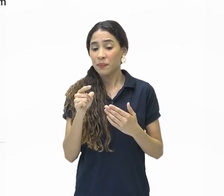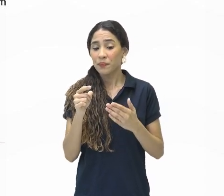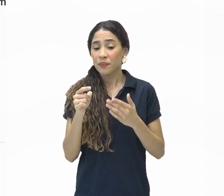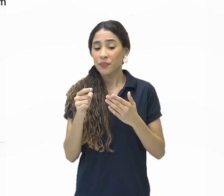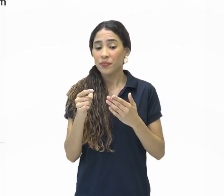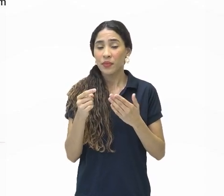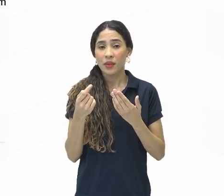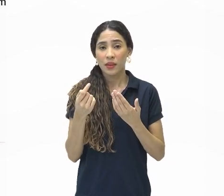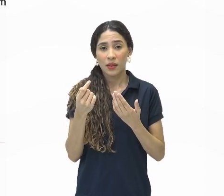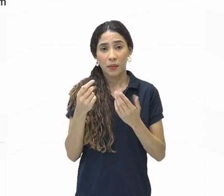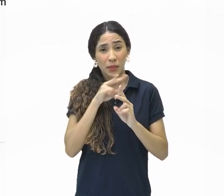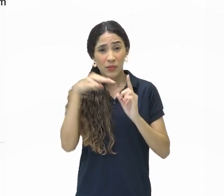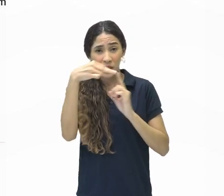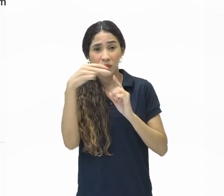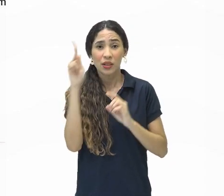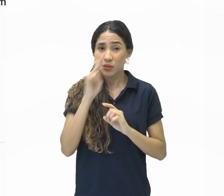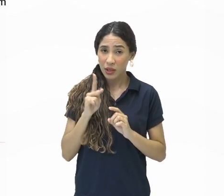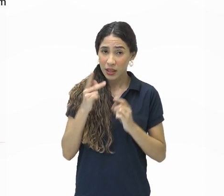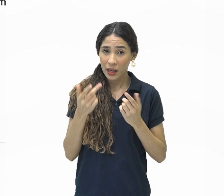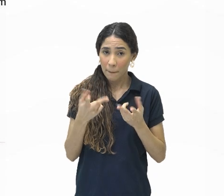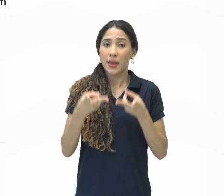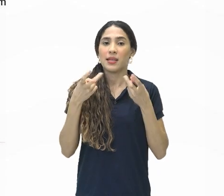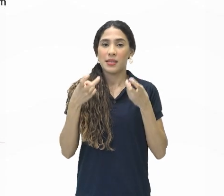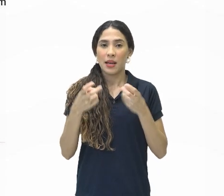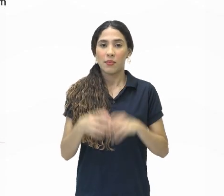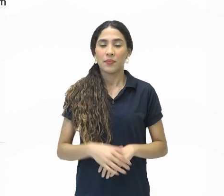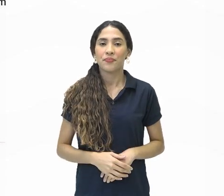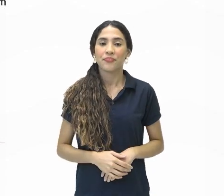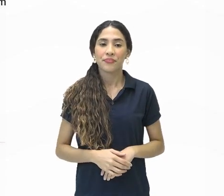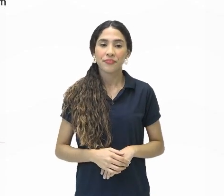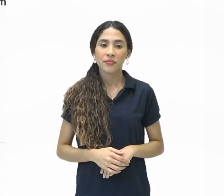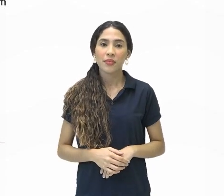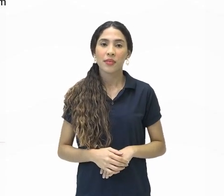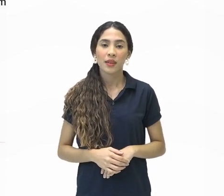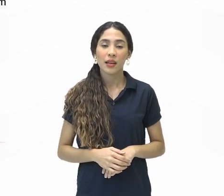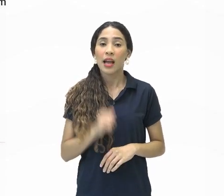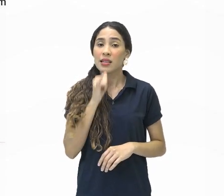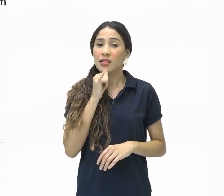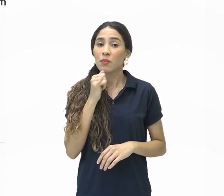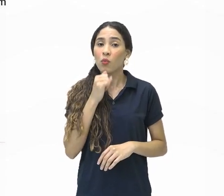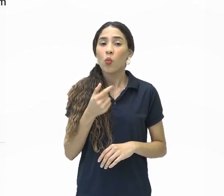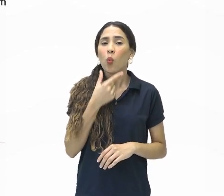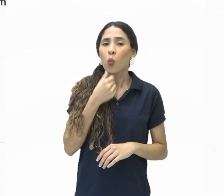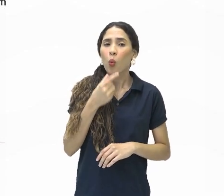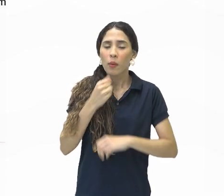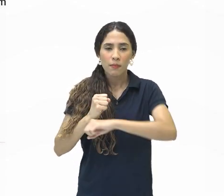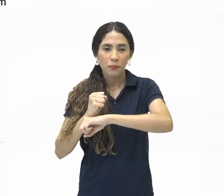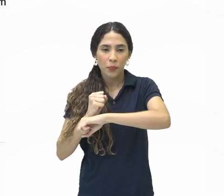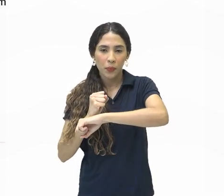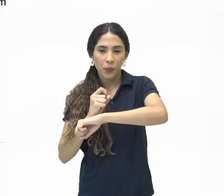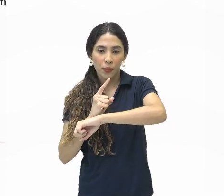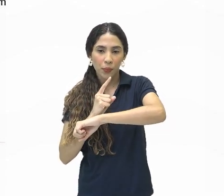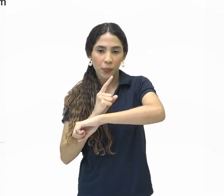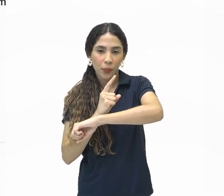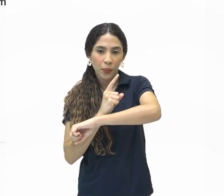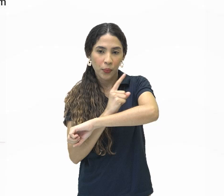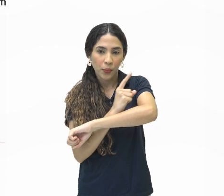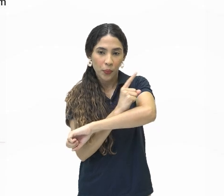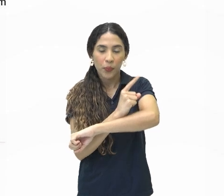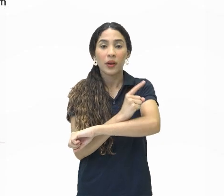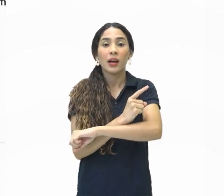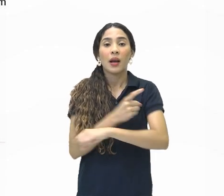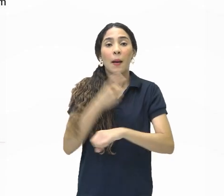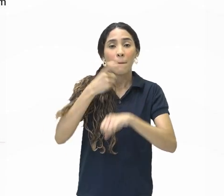história, você percebe isso. Não é? Os homens pré-históricos, o homem da pedra lascada,